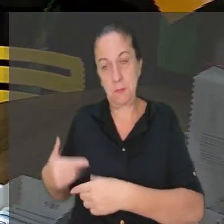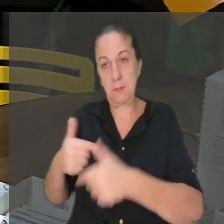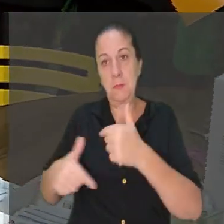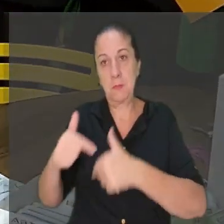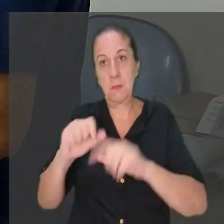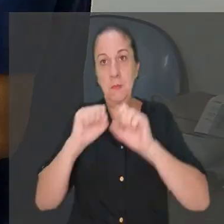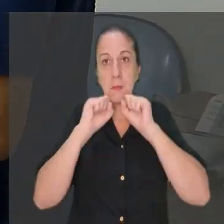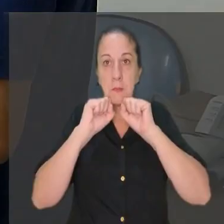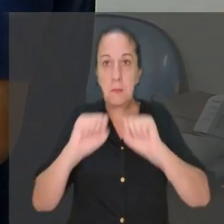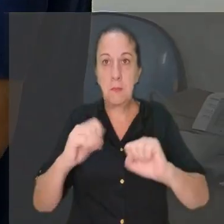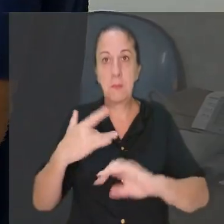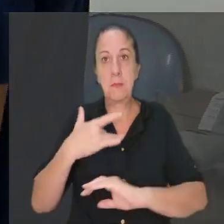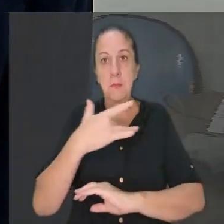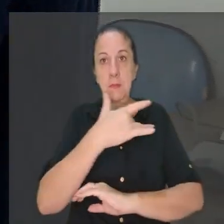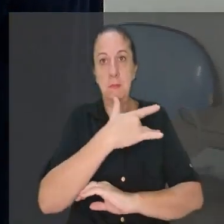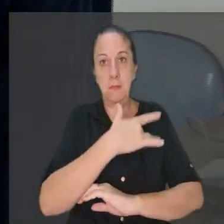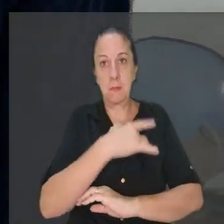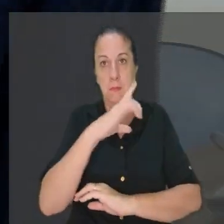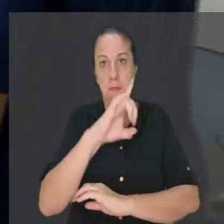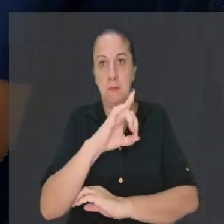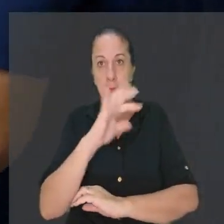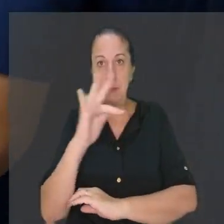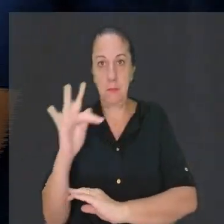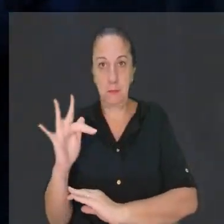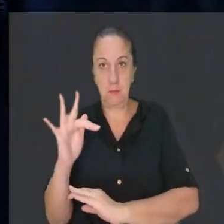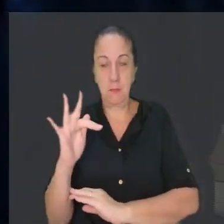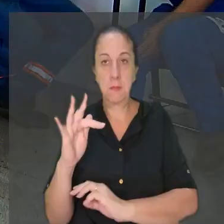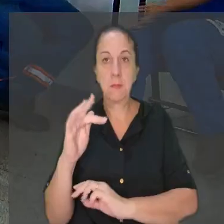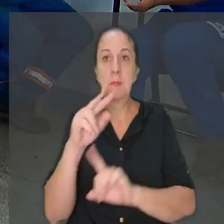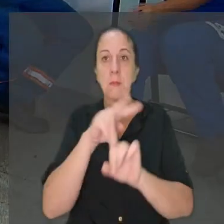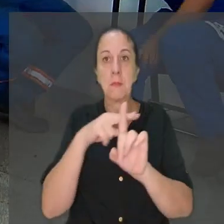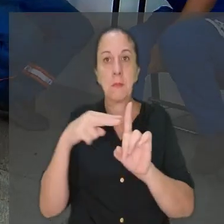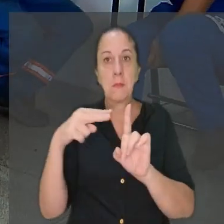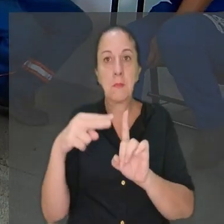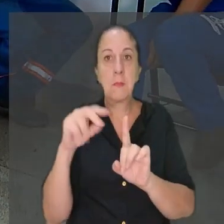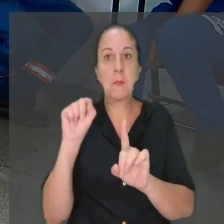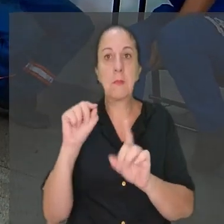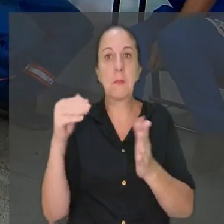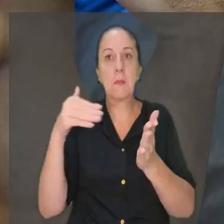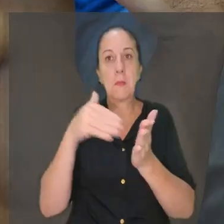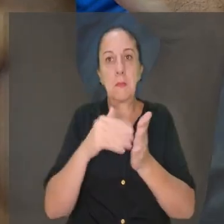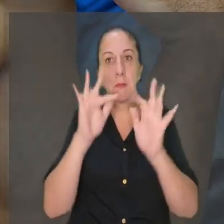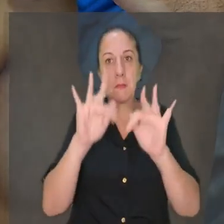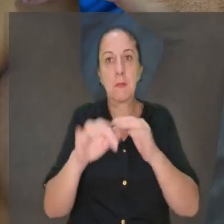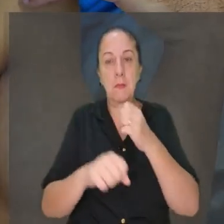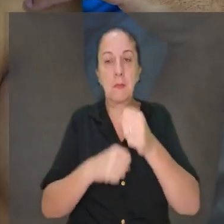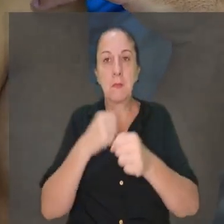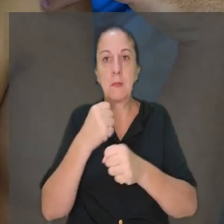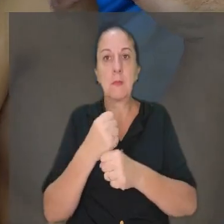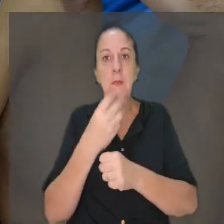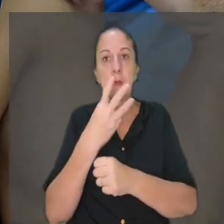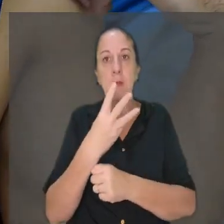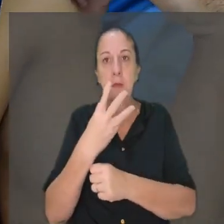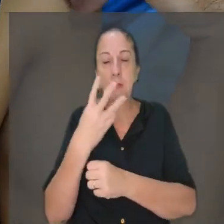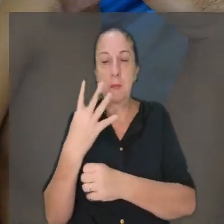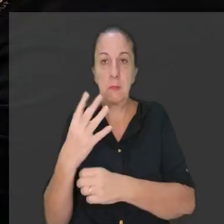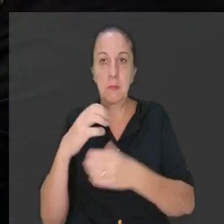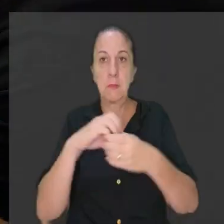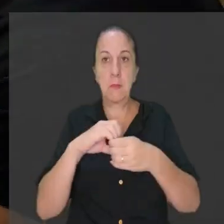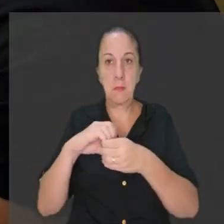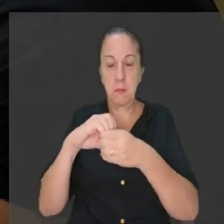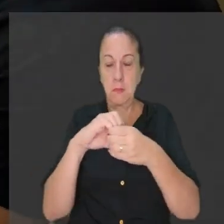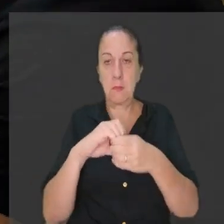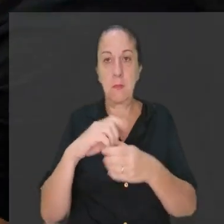do Trabalho e a Secretaria de Saúde do Distrito Federal. A expectativa é que, até o final do ano,